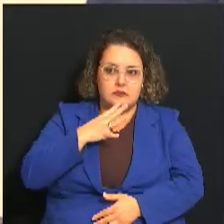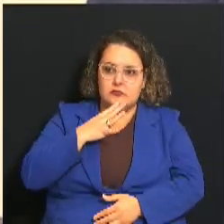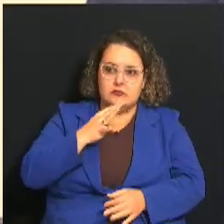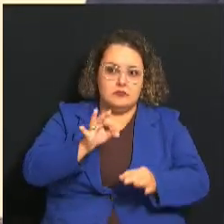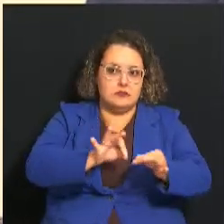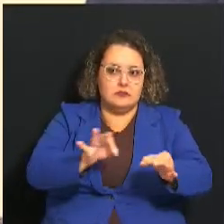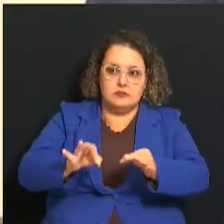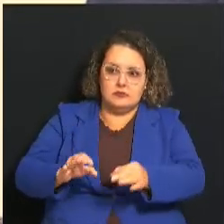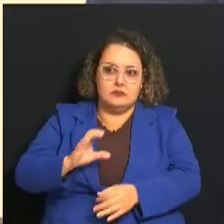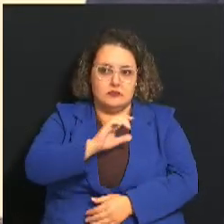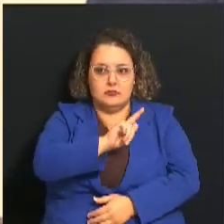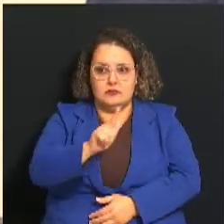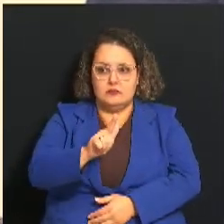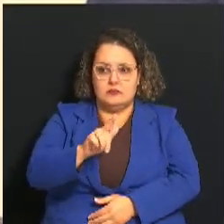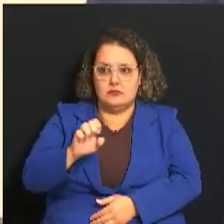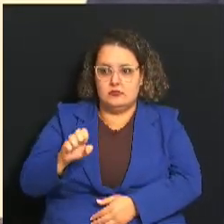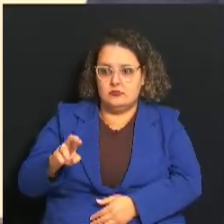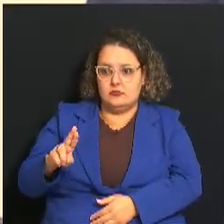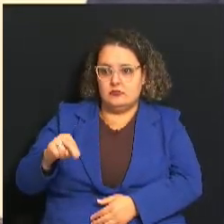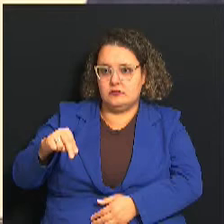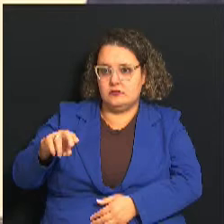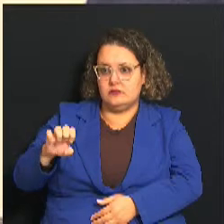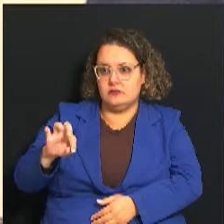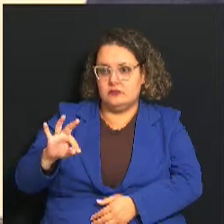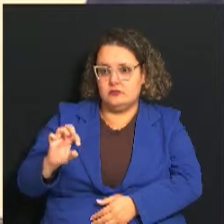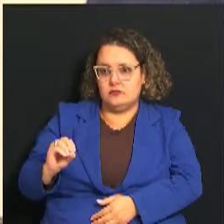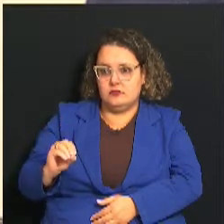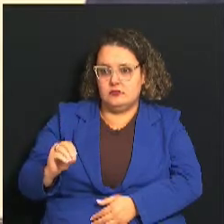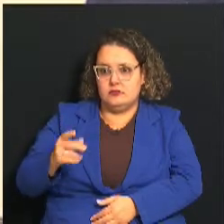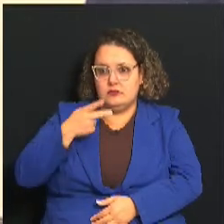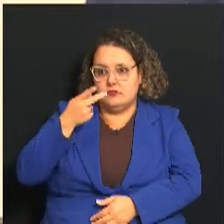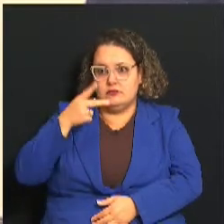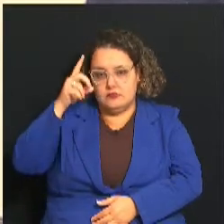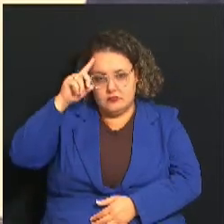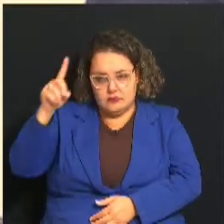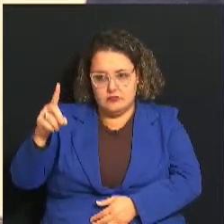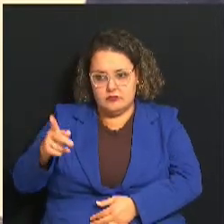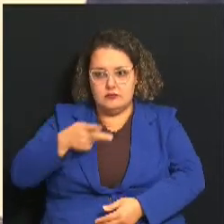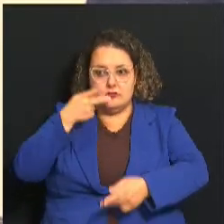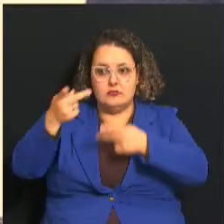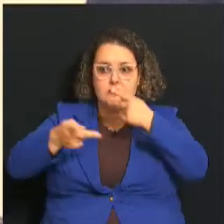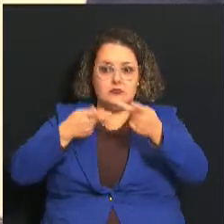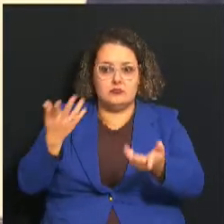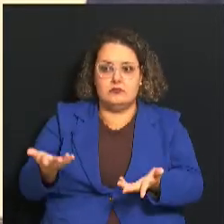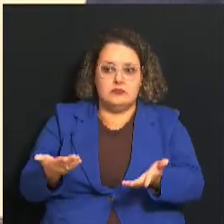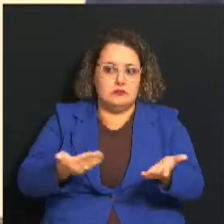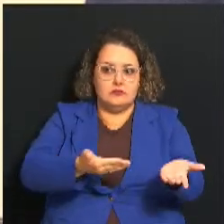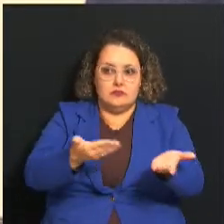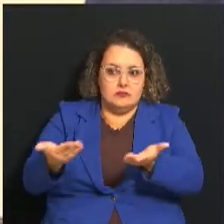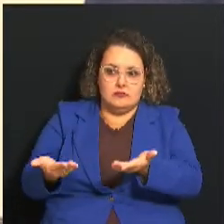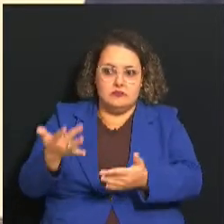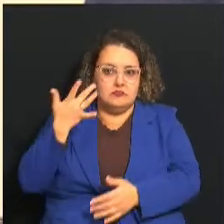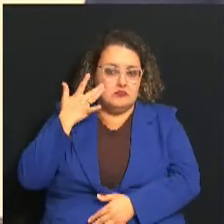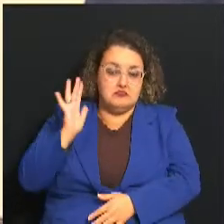Campo Grande que o Ernesto falou no dia. Assim, ele mencionou, ele não apresentou, também não